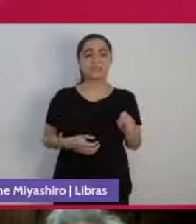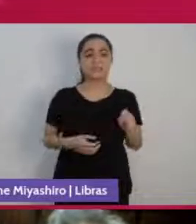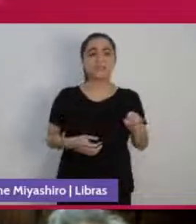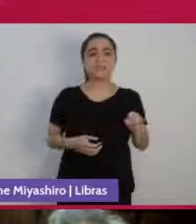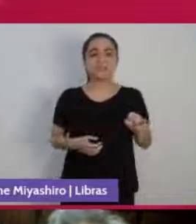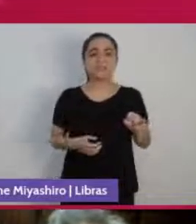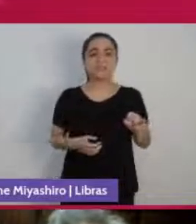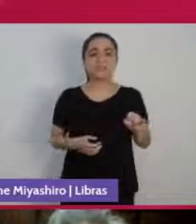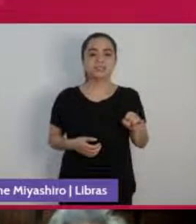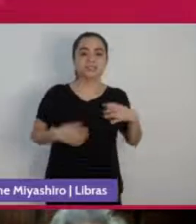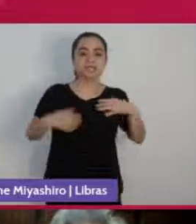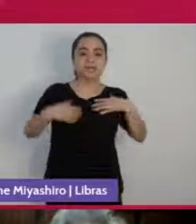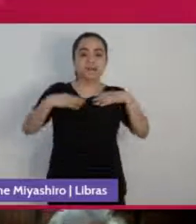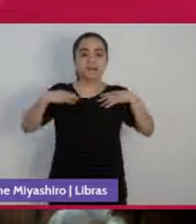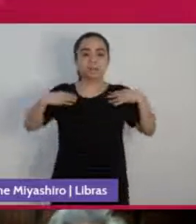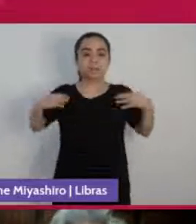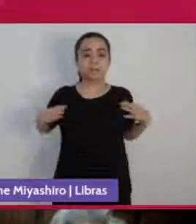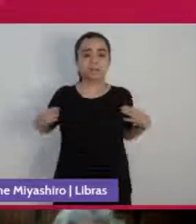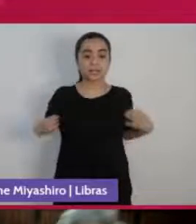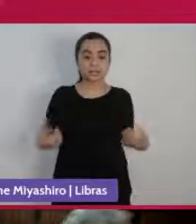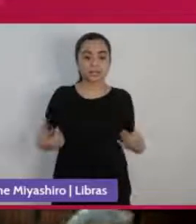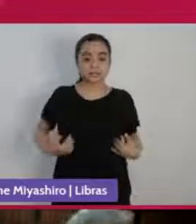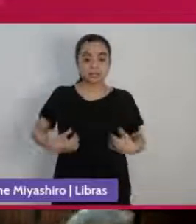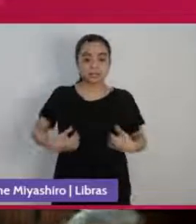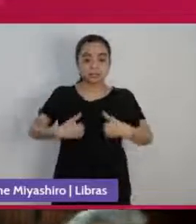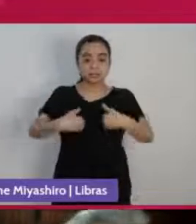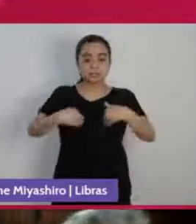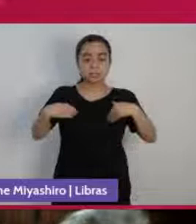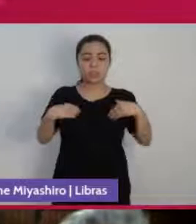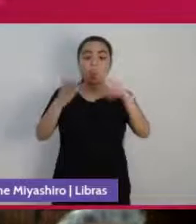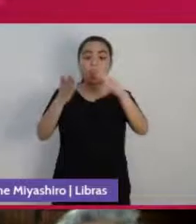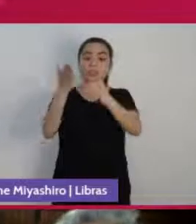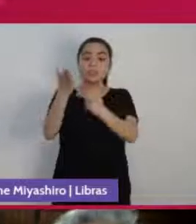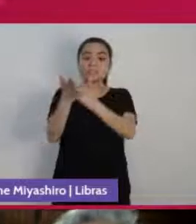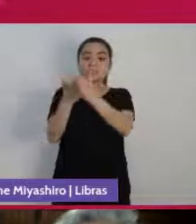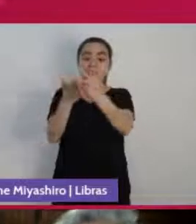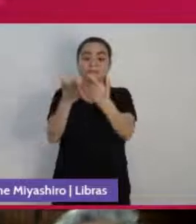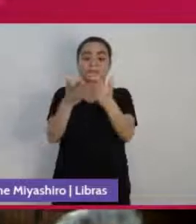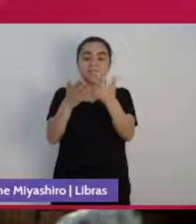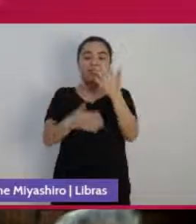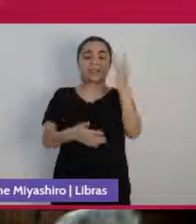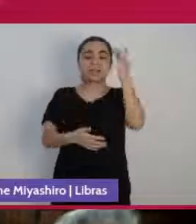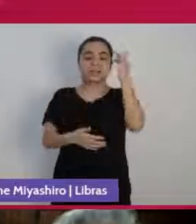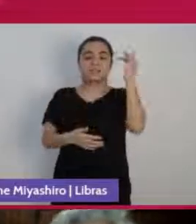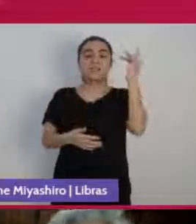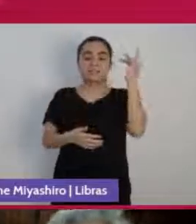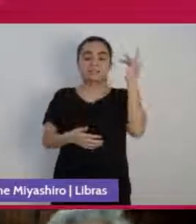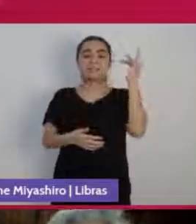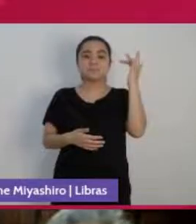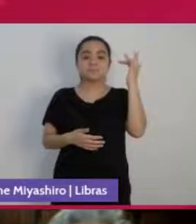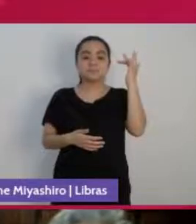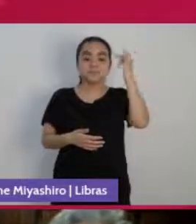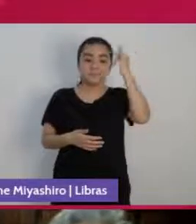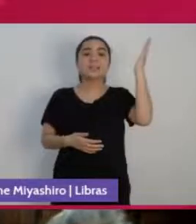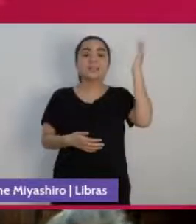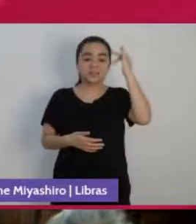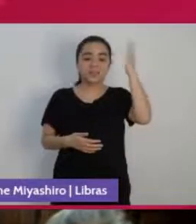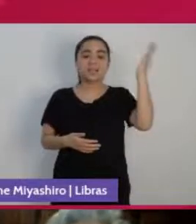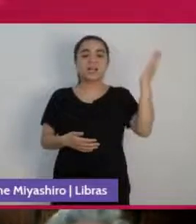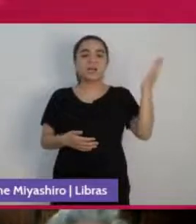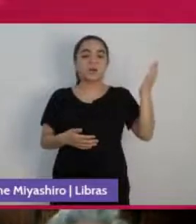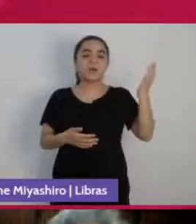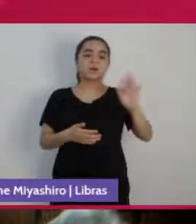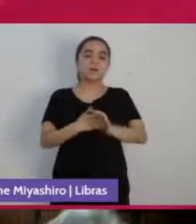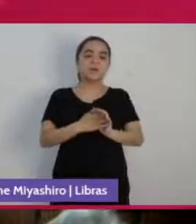que região da mama, desenhar, isso facilita ao médico radiologista na hora de laudar e